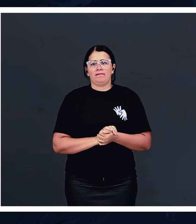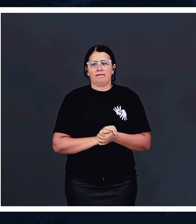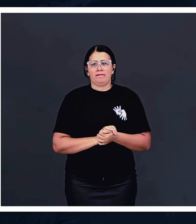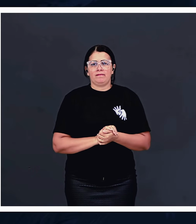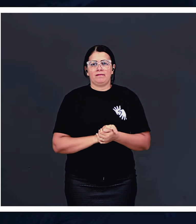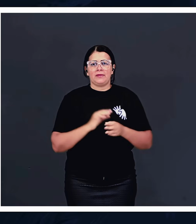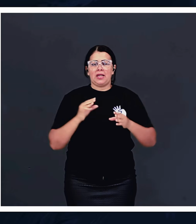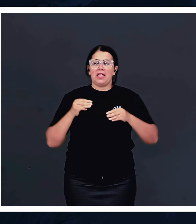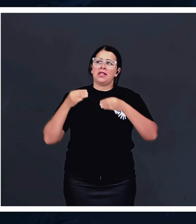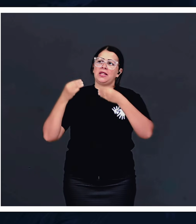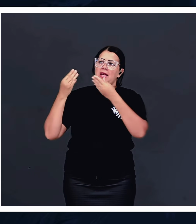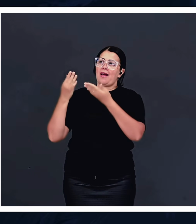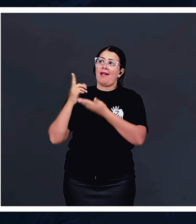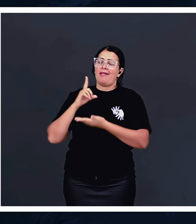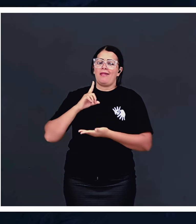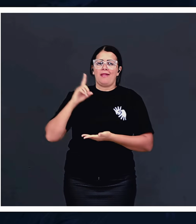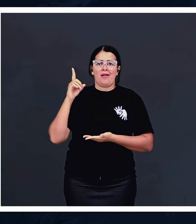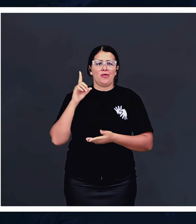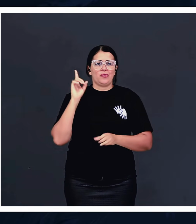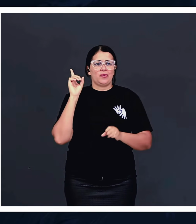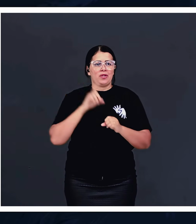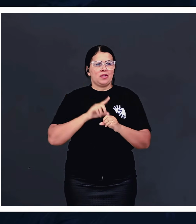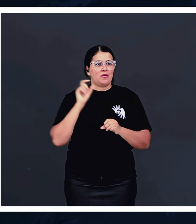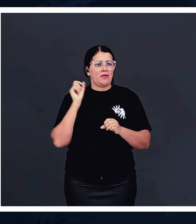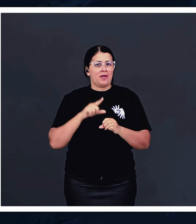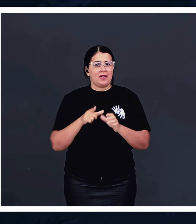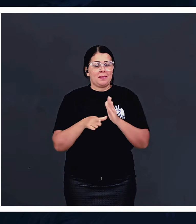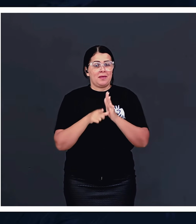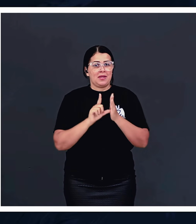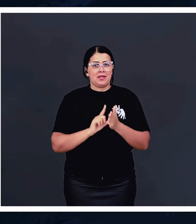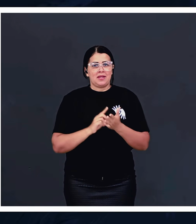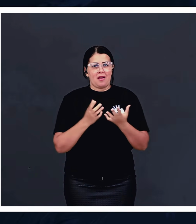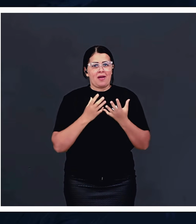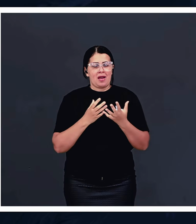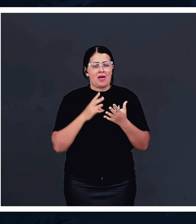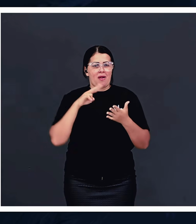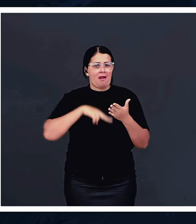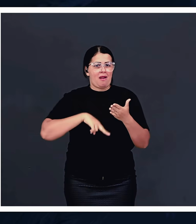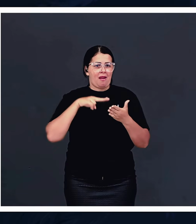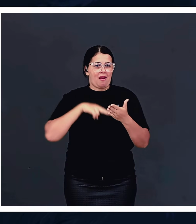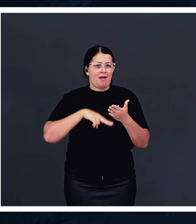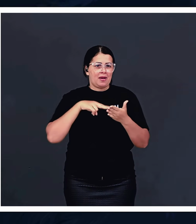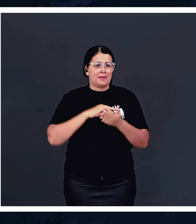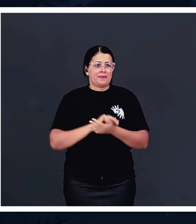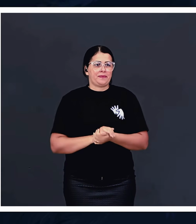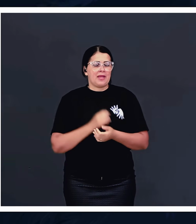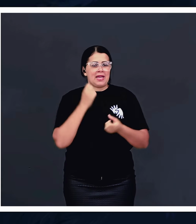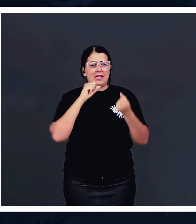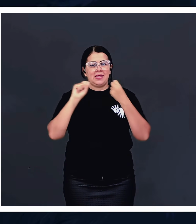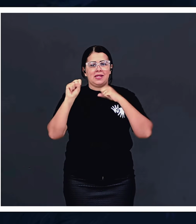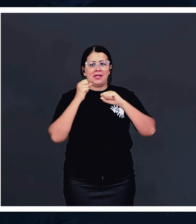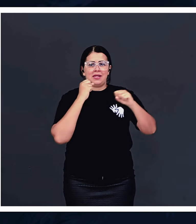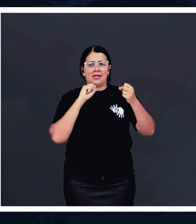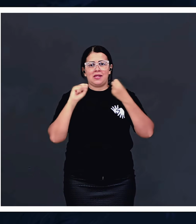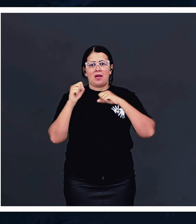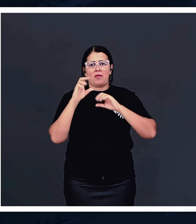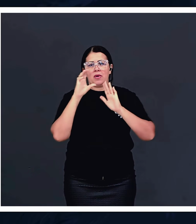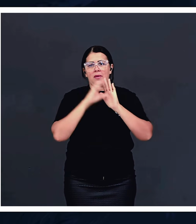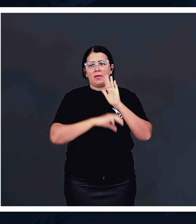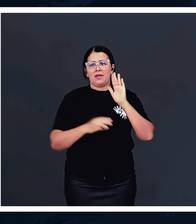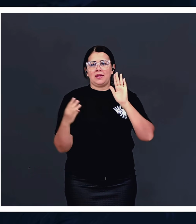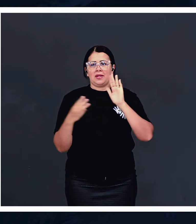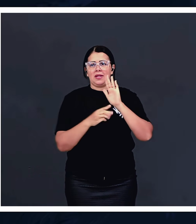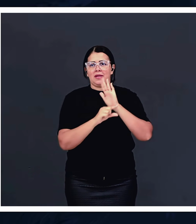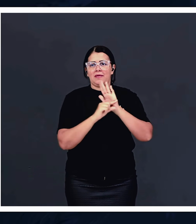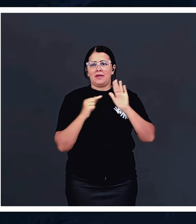entregar nossos dízimos e ofertas, mas antes disso eu quero ler com você o que diz o Salmo 33,